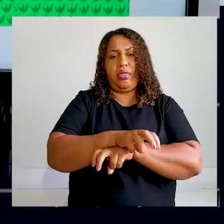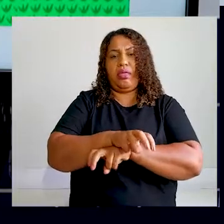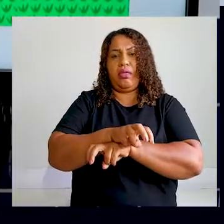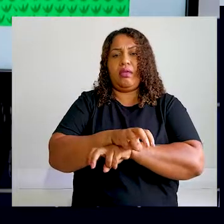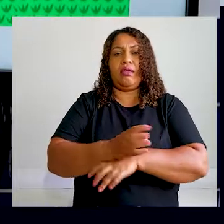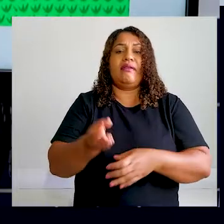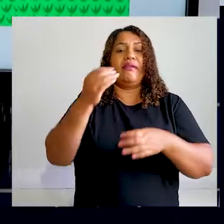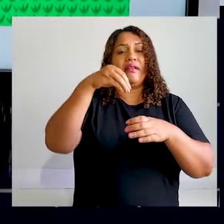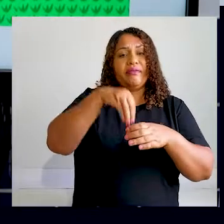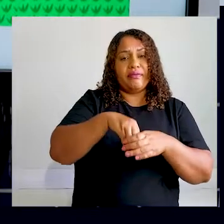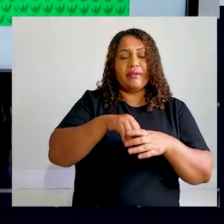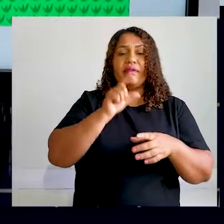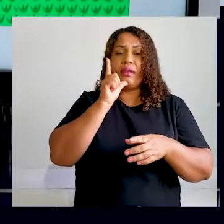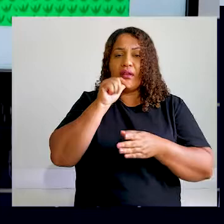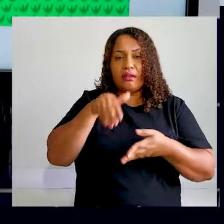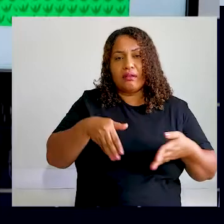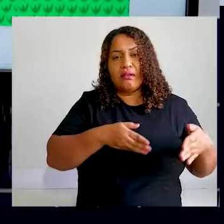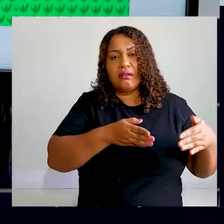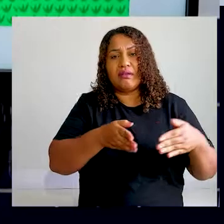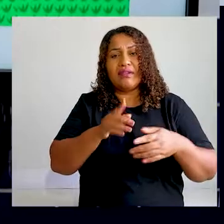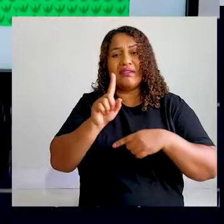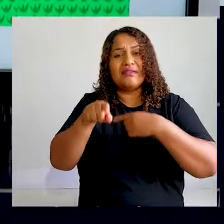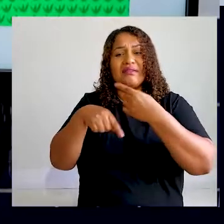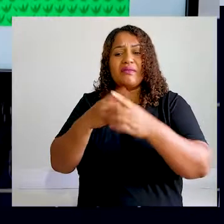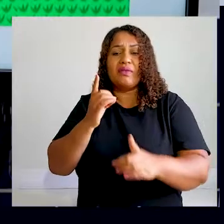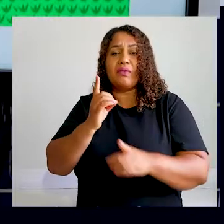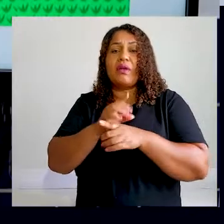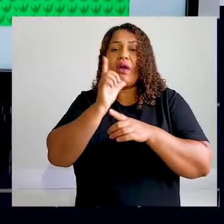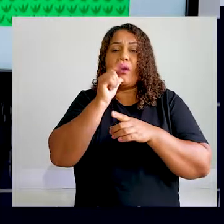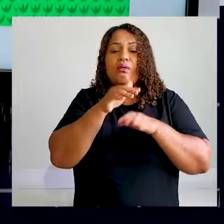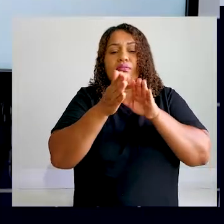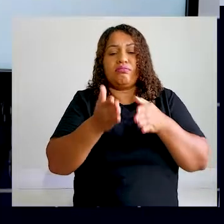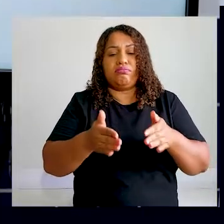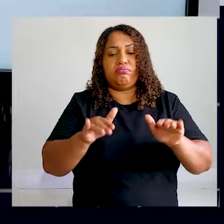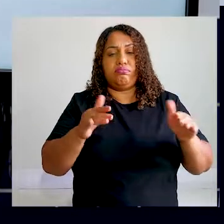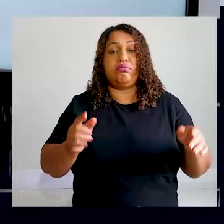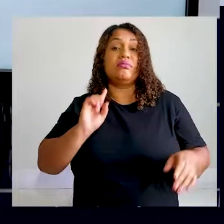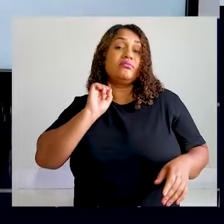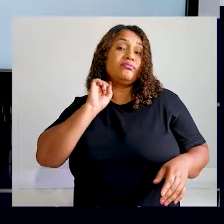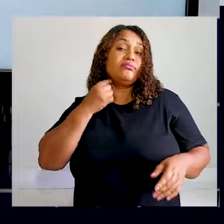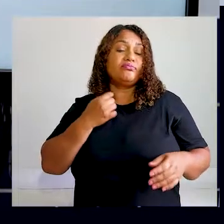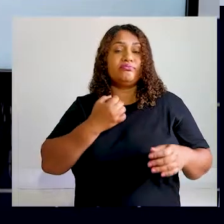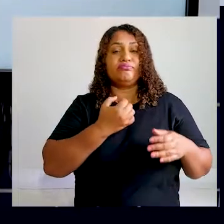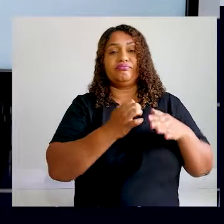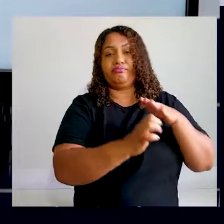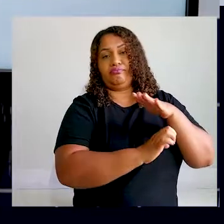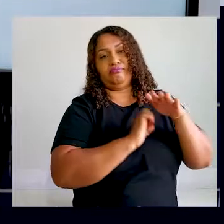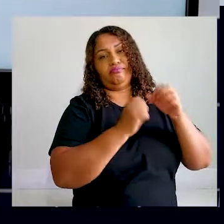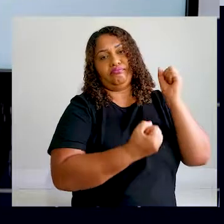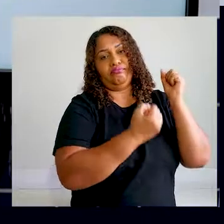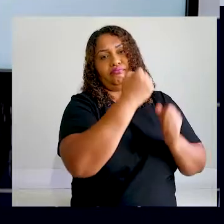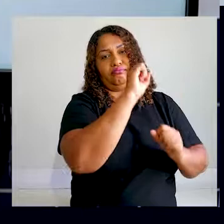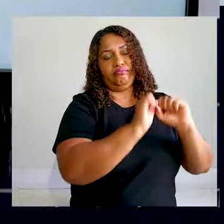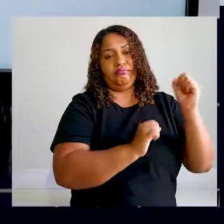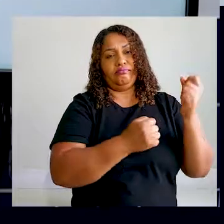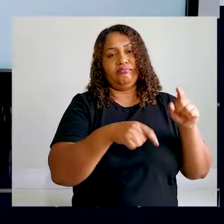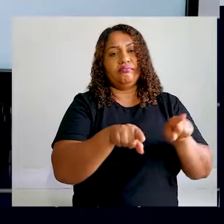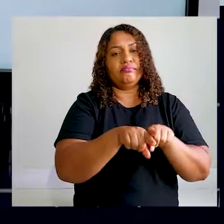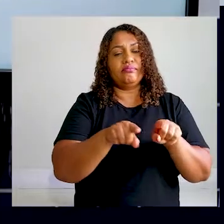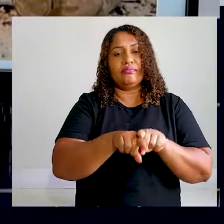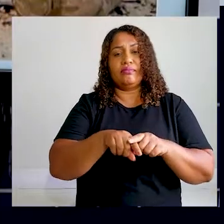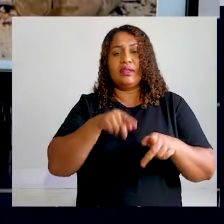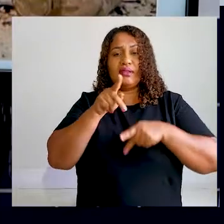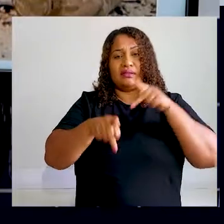são jogados nas águas dos rios e que vão para o mar. A poluição industrial e o